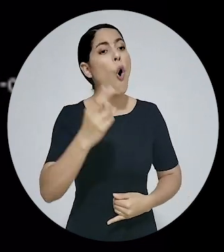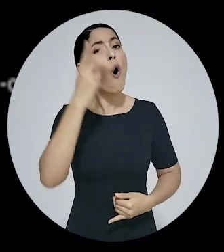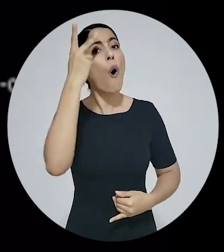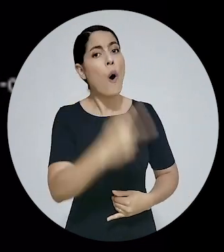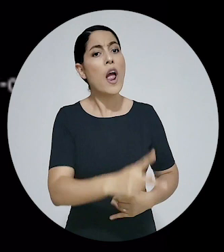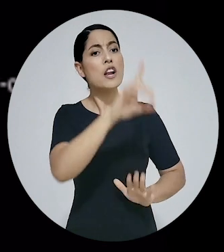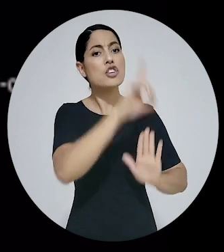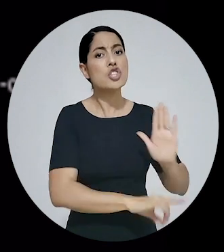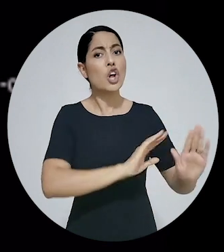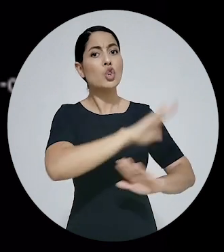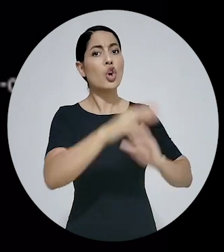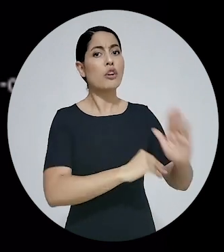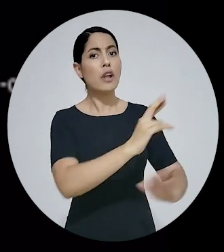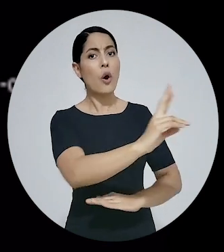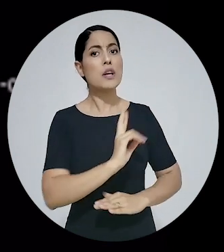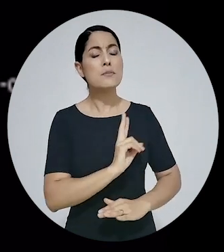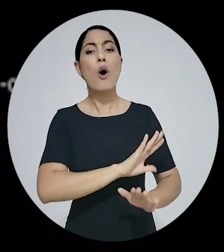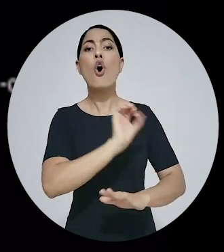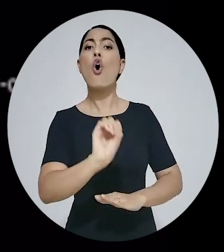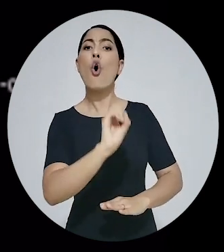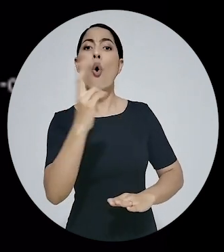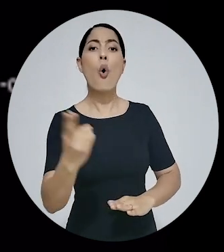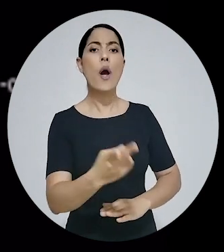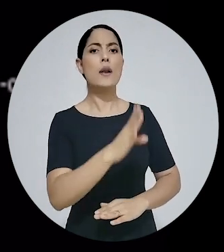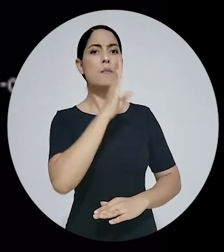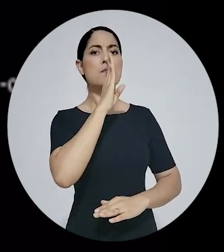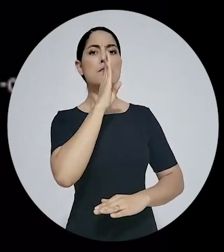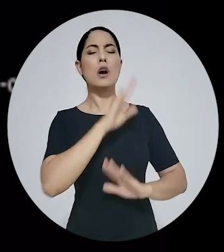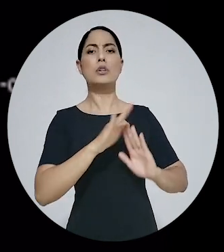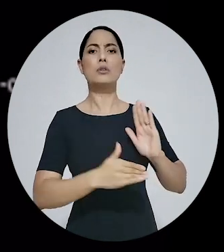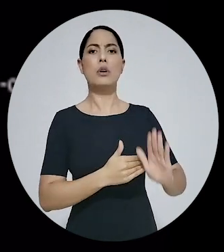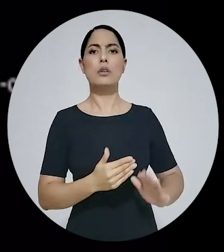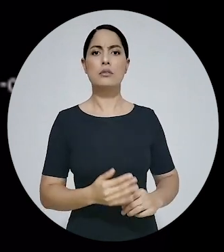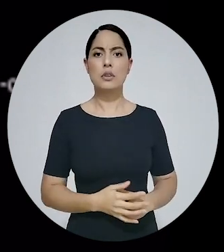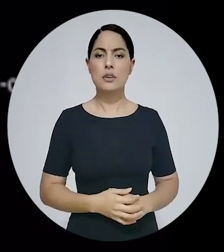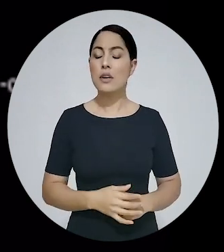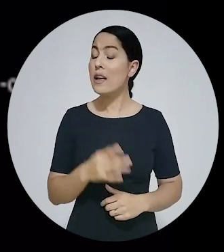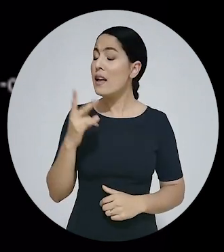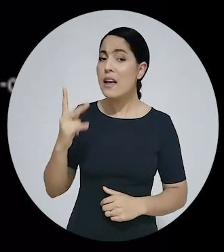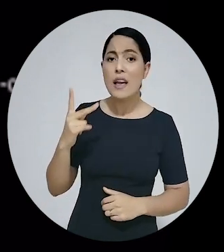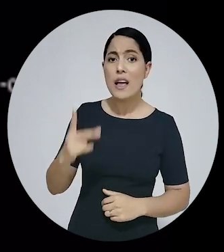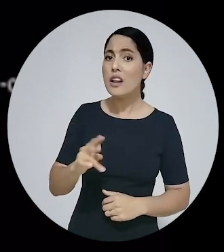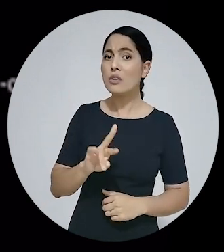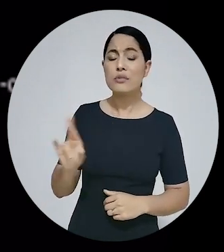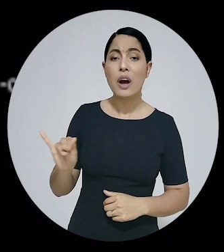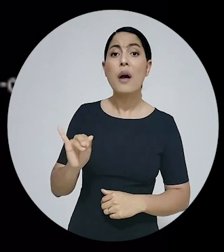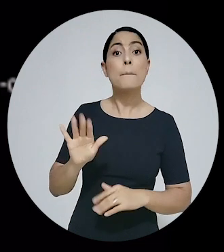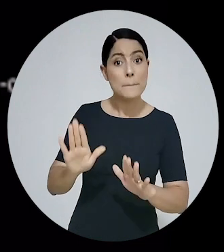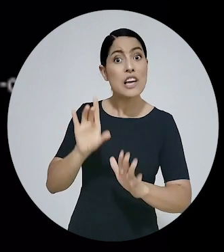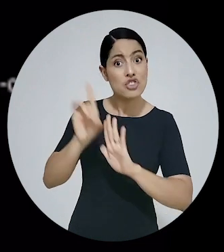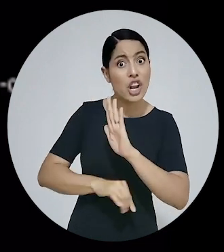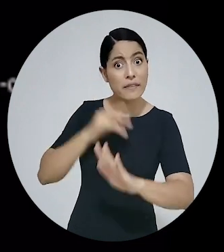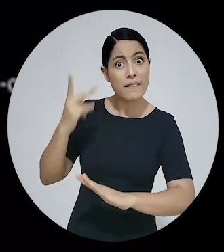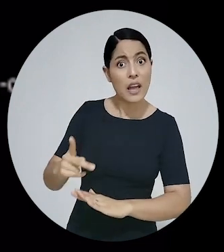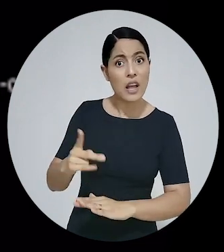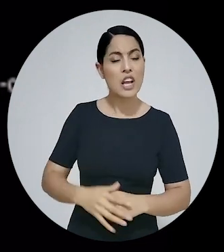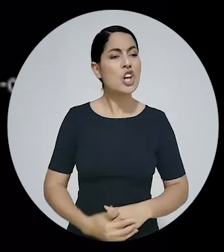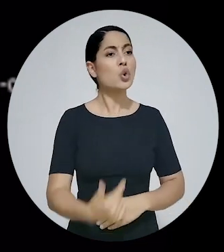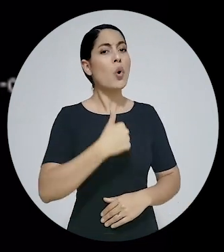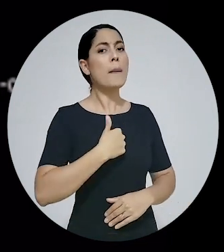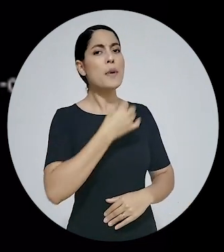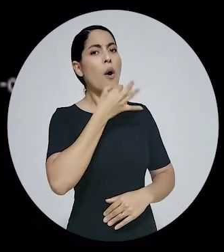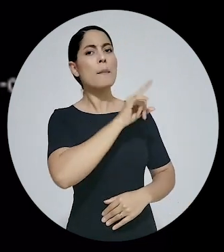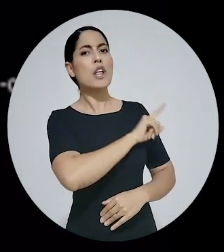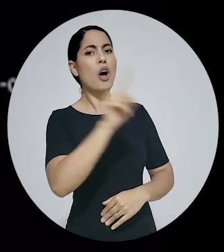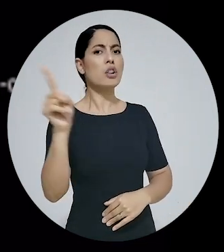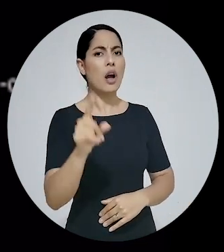ao senhor que ou ele exerce o direito ao silêncio por completo. Ele tem direito ao ou silêncio ele- parcial, Excelência. Não, ele não vai responder. É uma opinião da senhora,